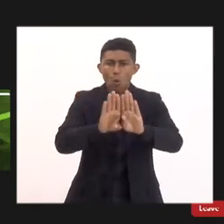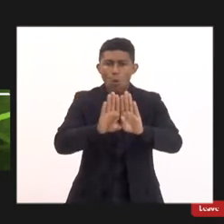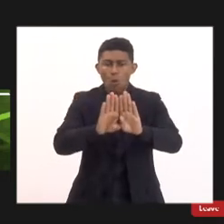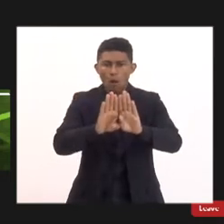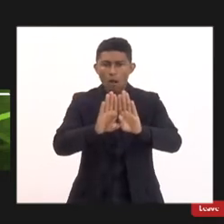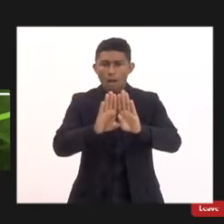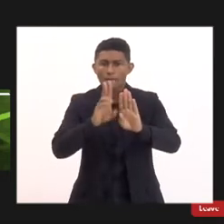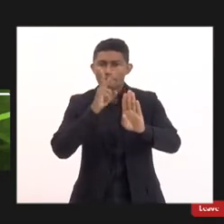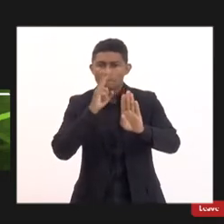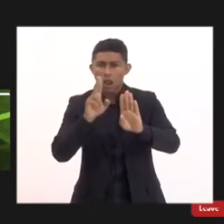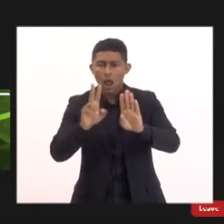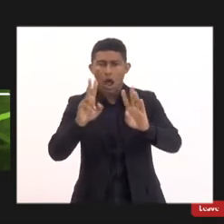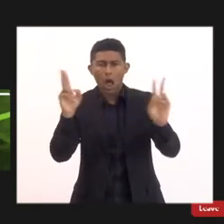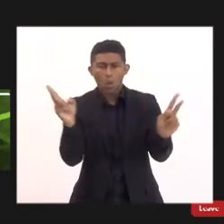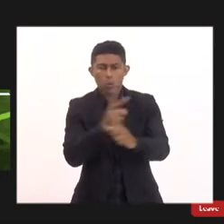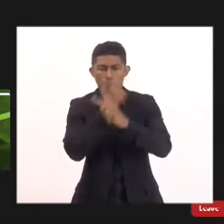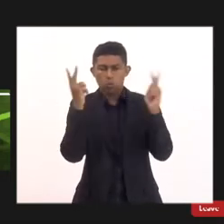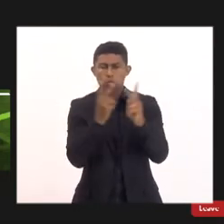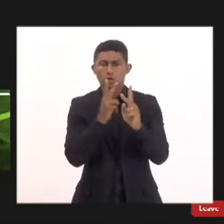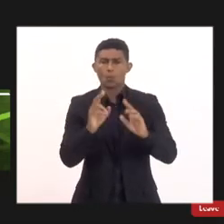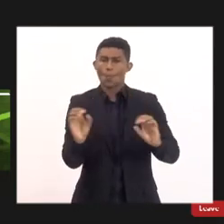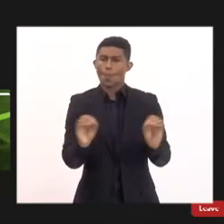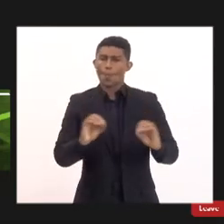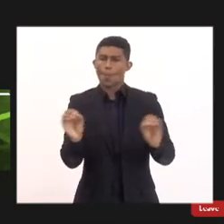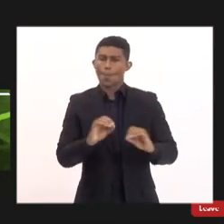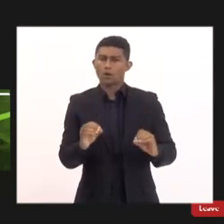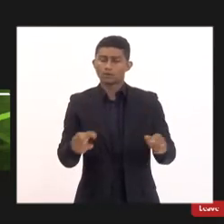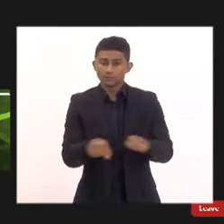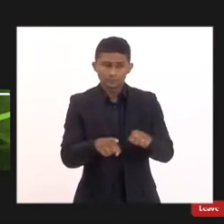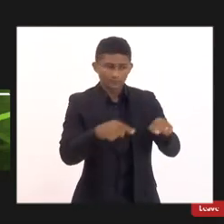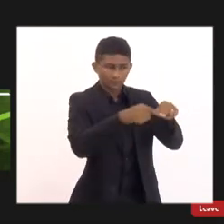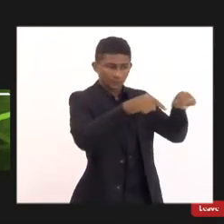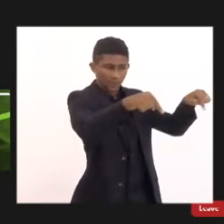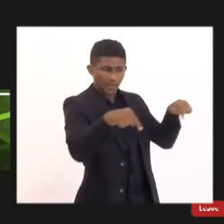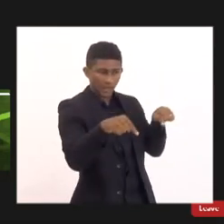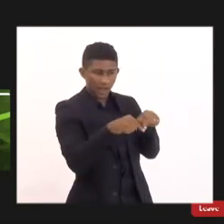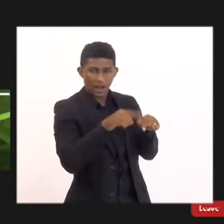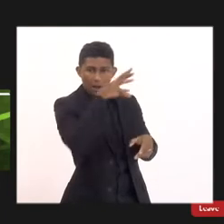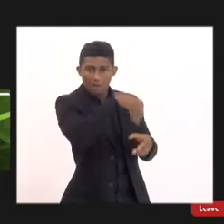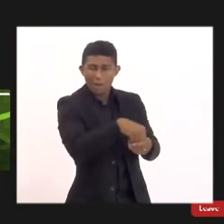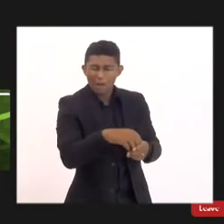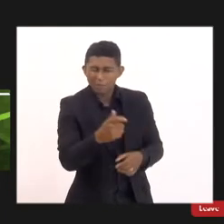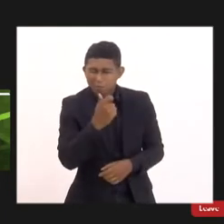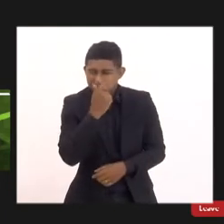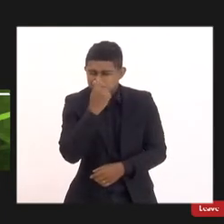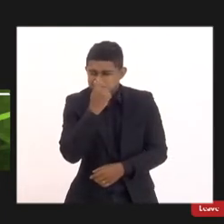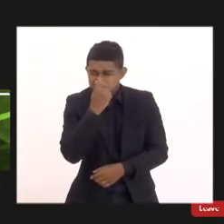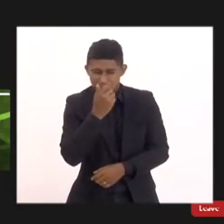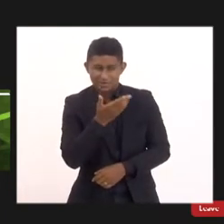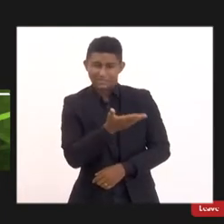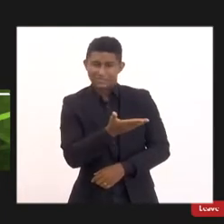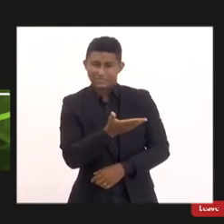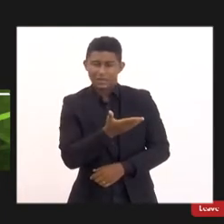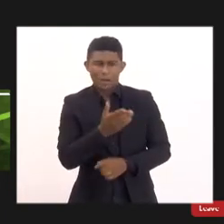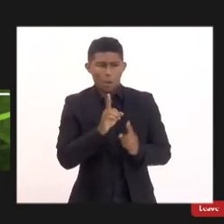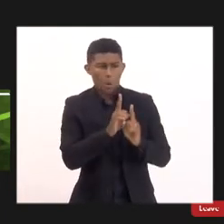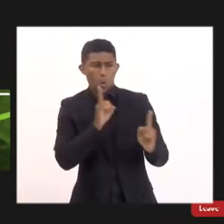além da superlotação das salas, né, das turmas, não permitindo